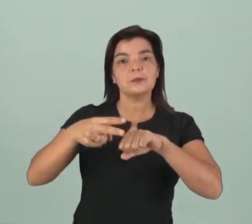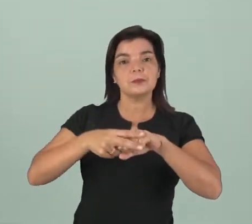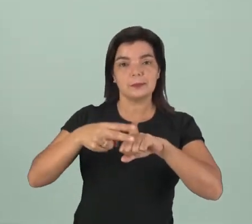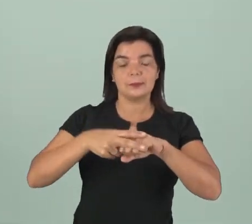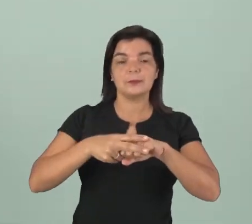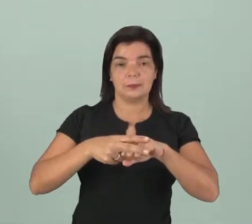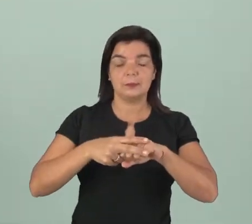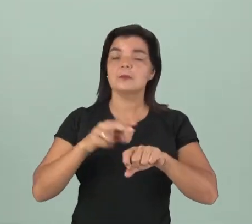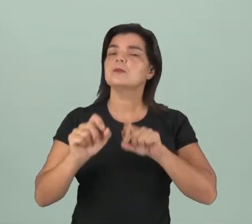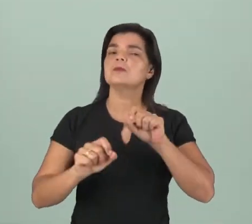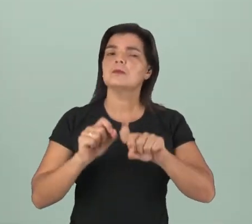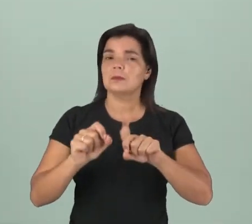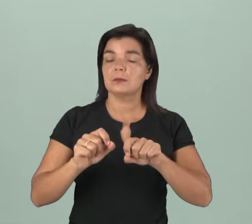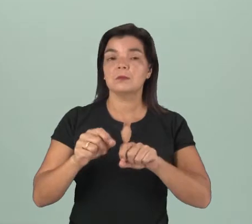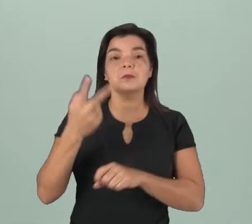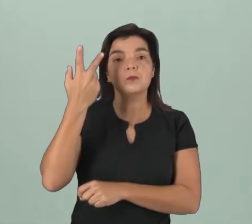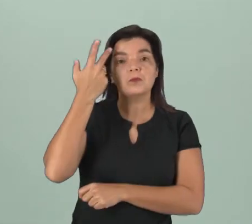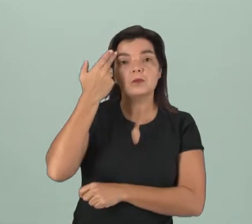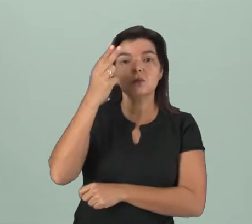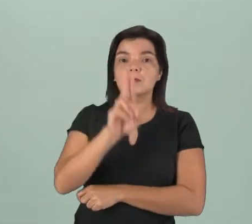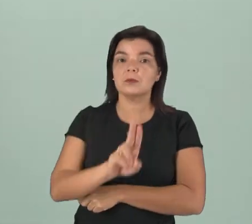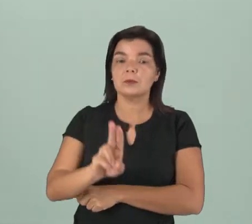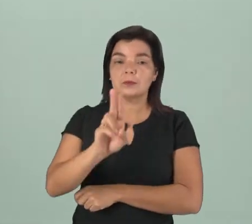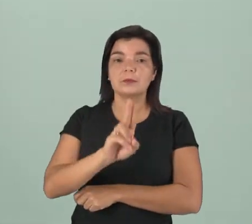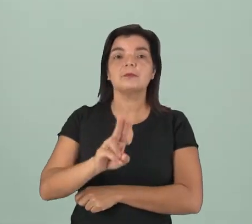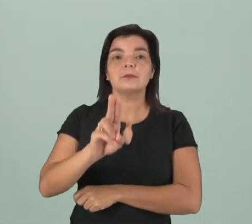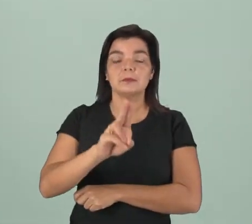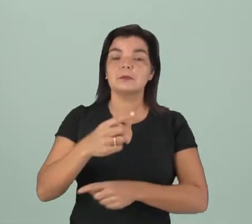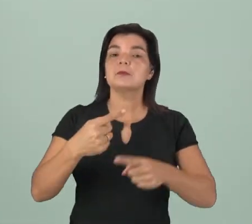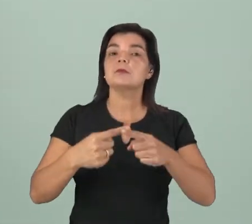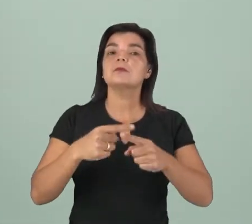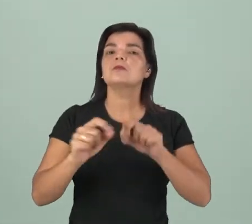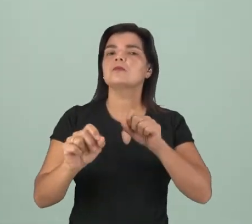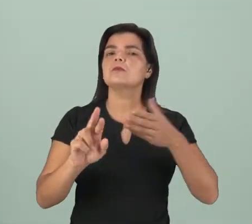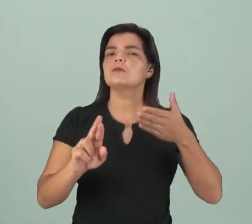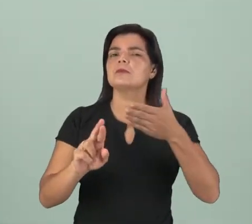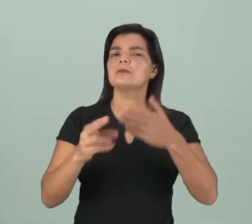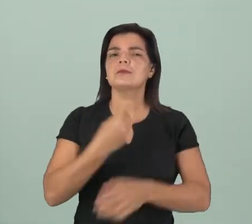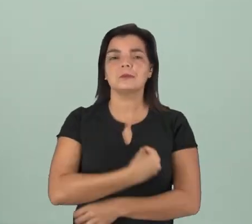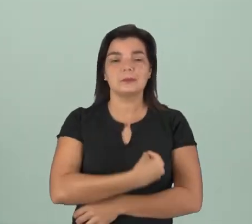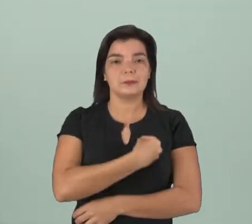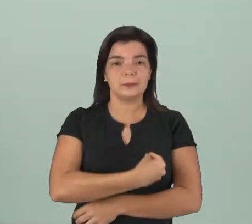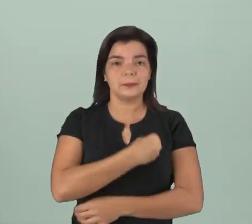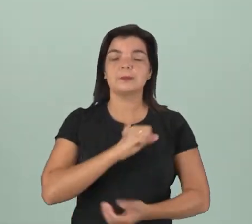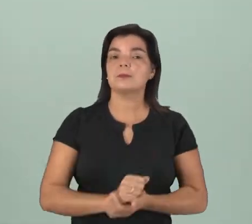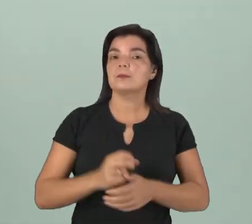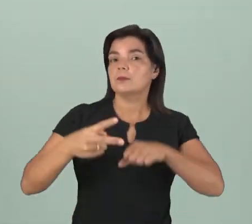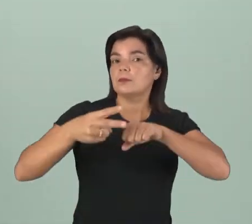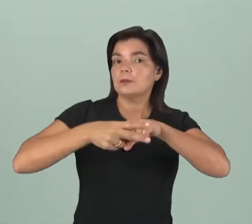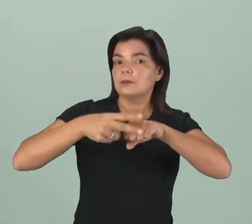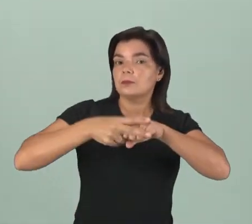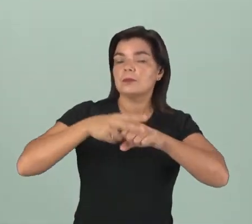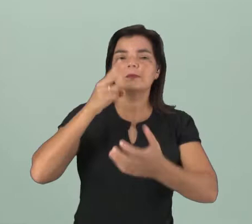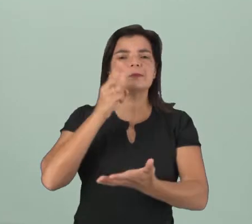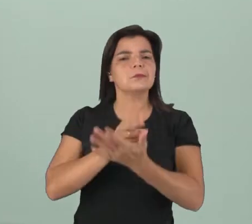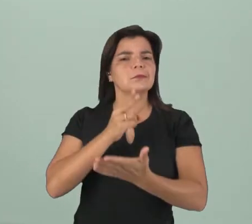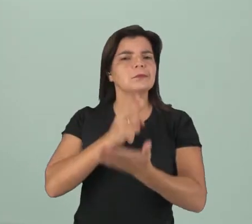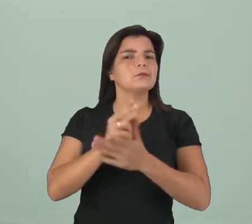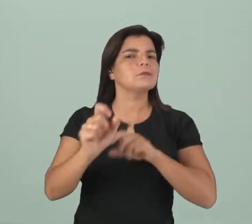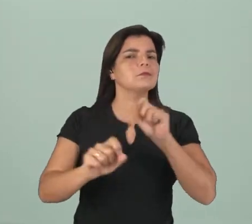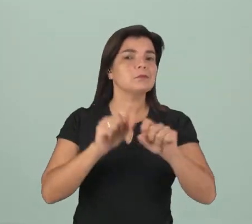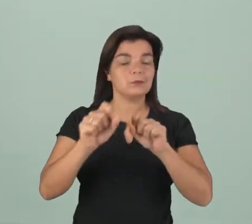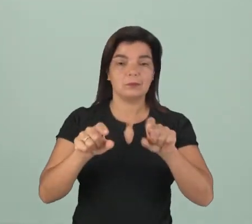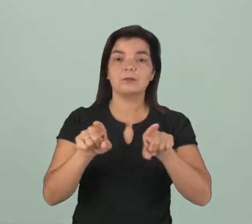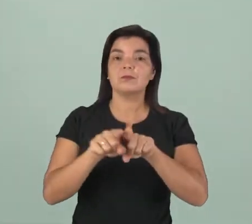verbais, eles são os mais comuns utilizados, porque se referem ao presente. Quando eu falo de verbo, eu sempre tenho essa questão